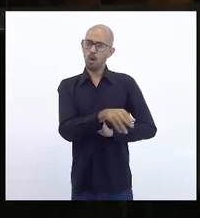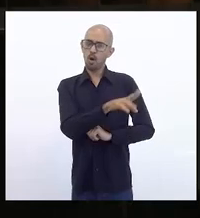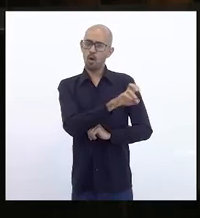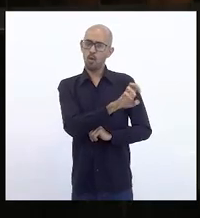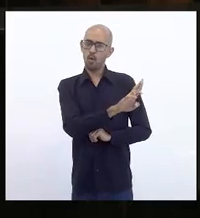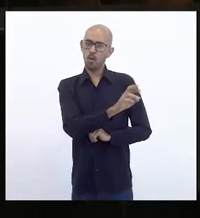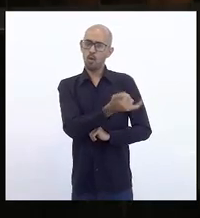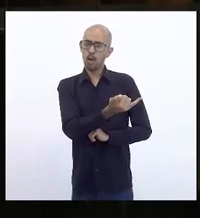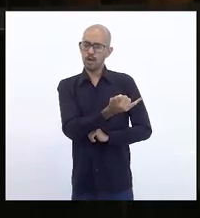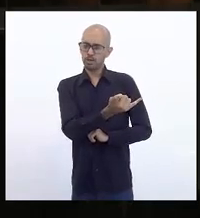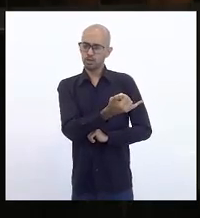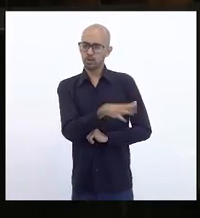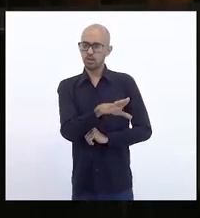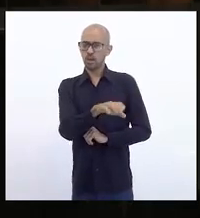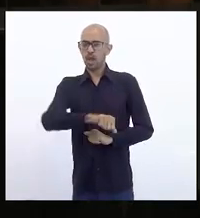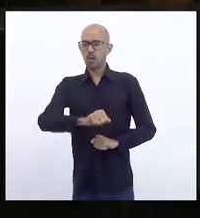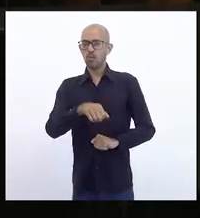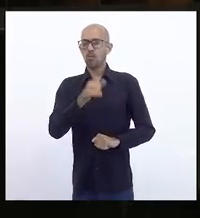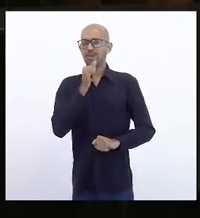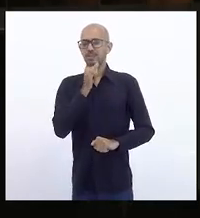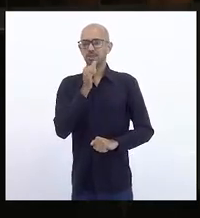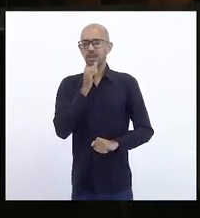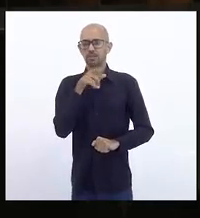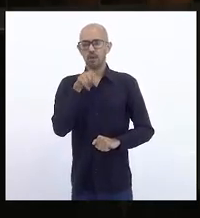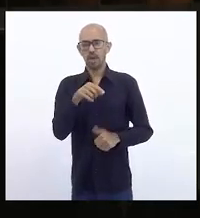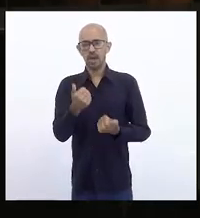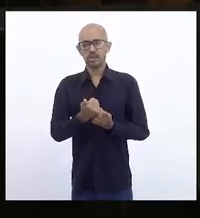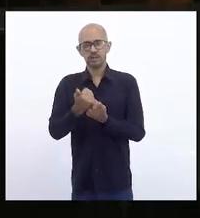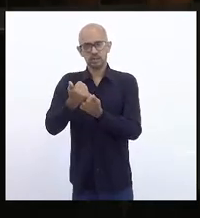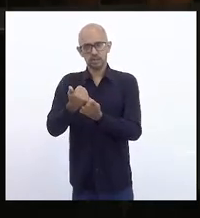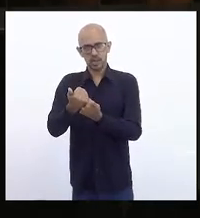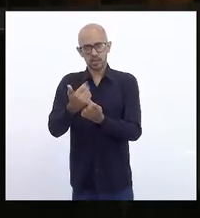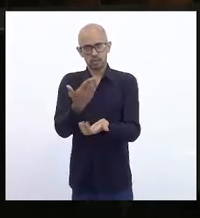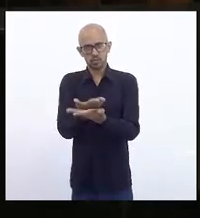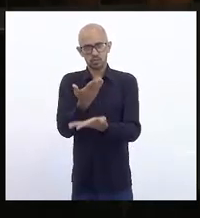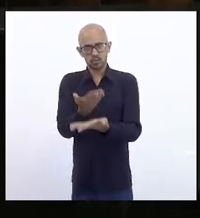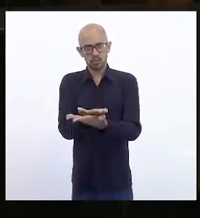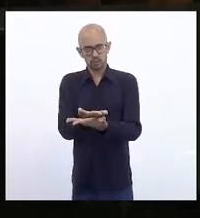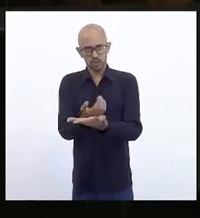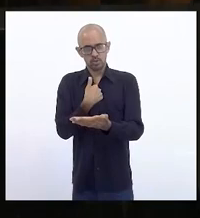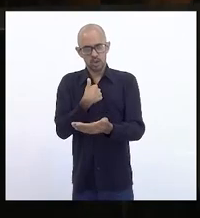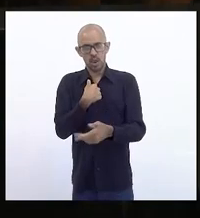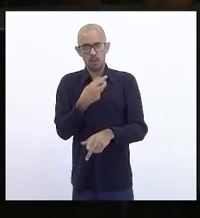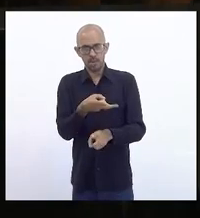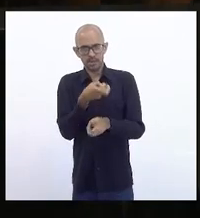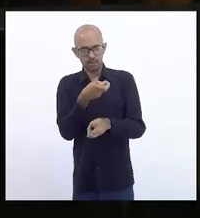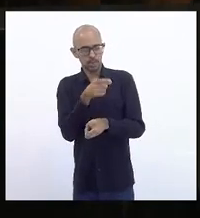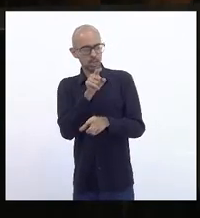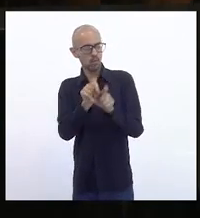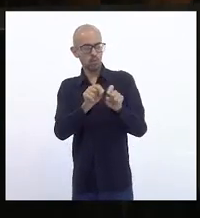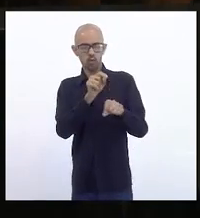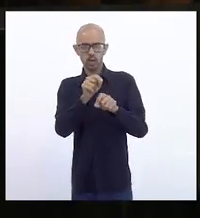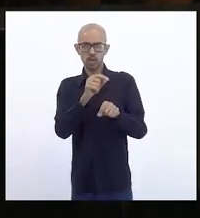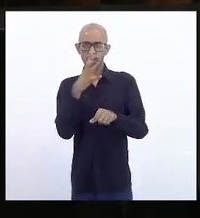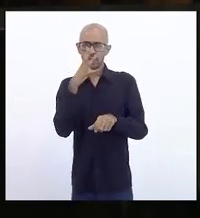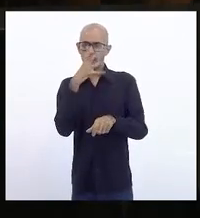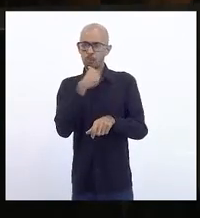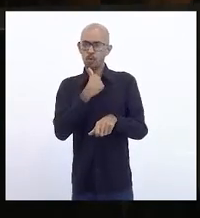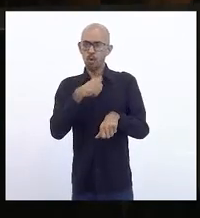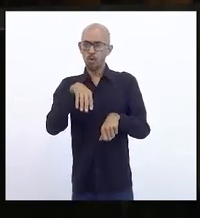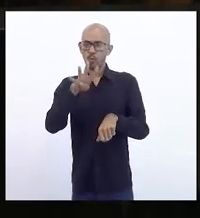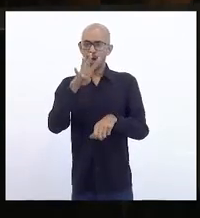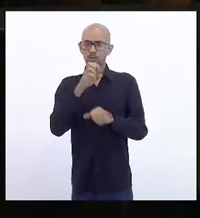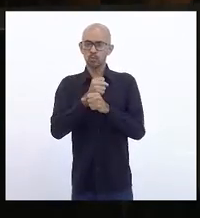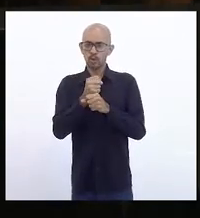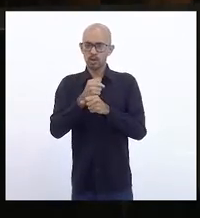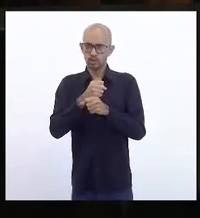Um exemplo que ainda é muito nítido da minha passagem por esse espaço é que demorou mais de